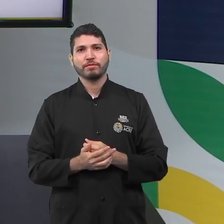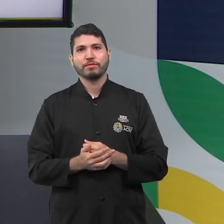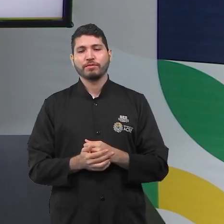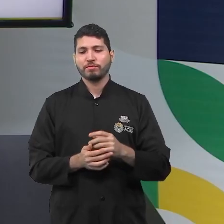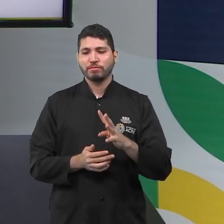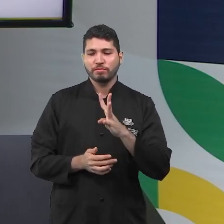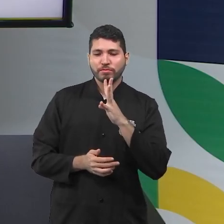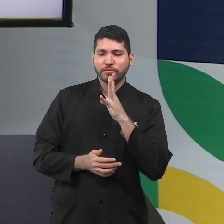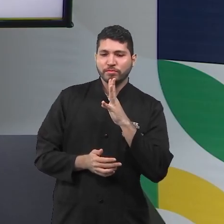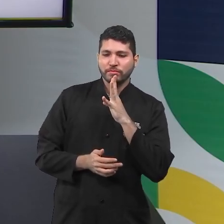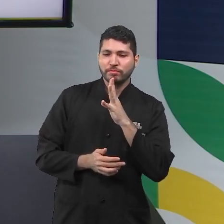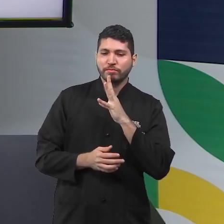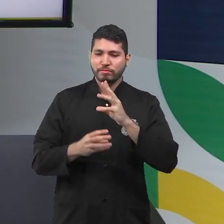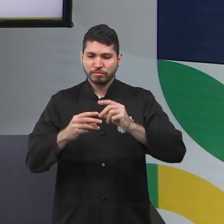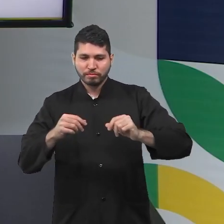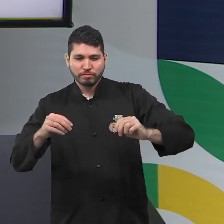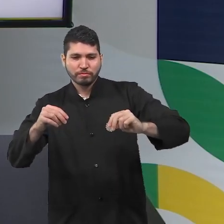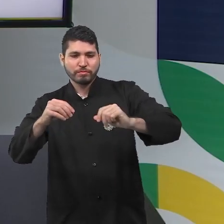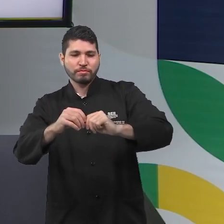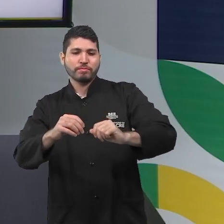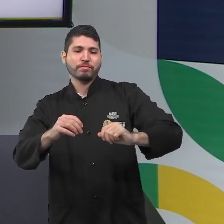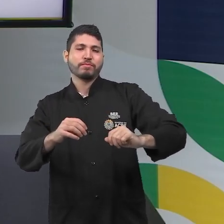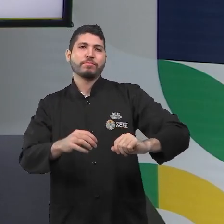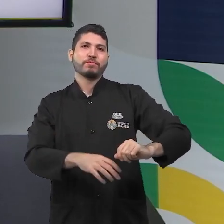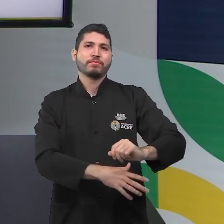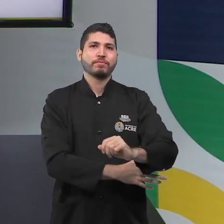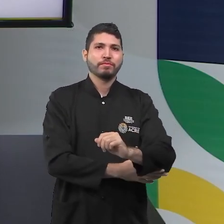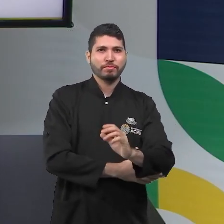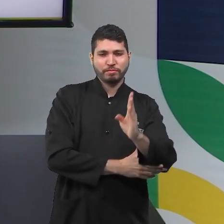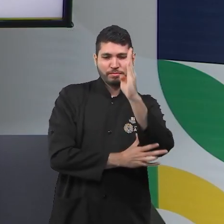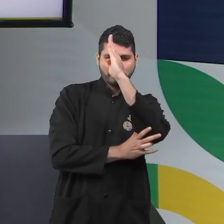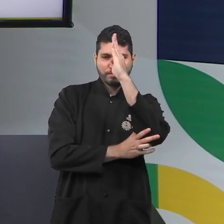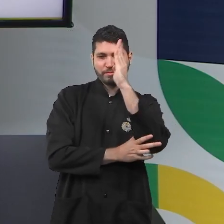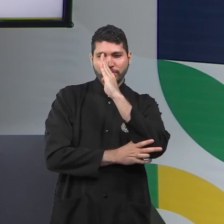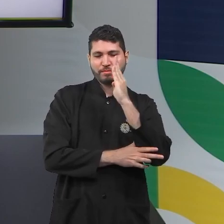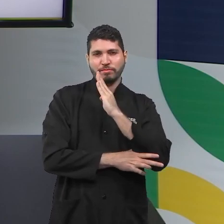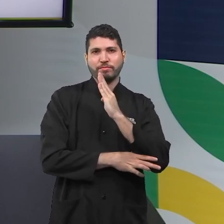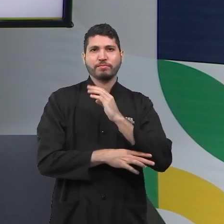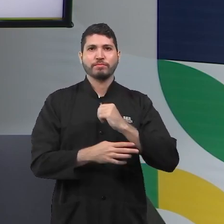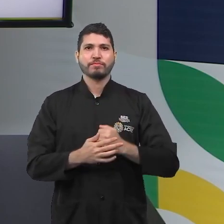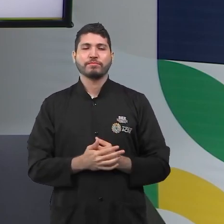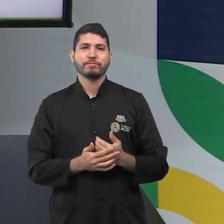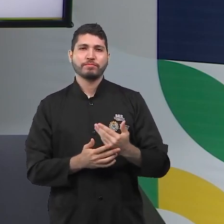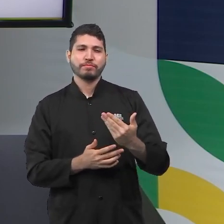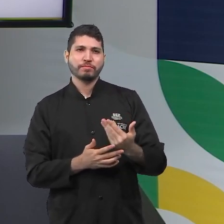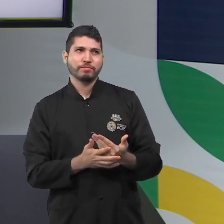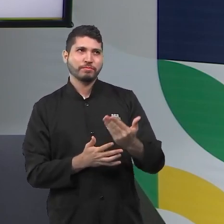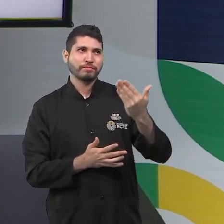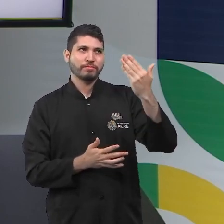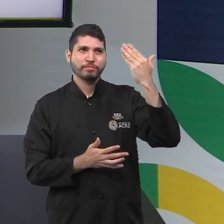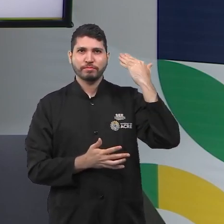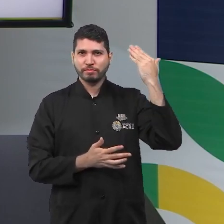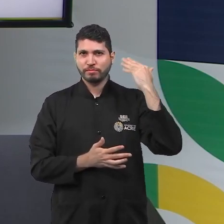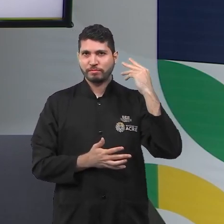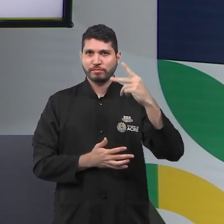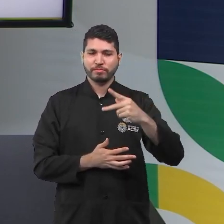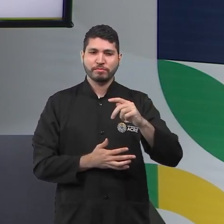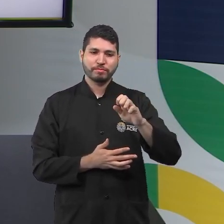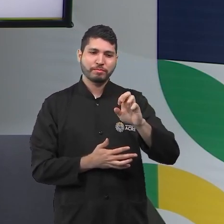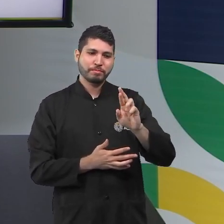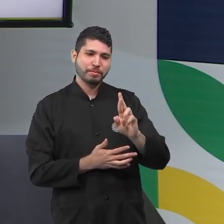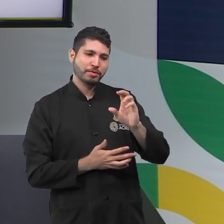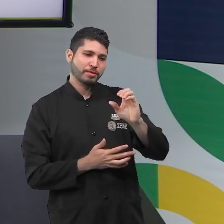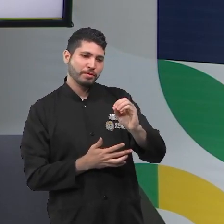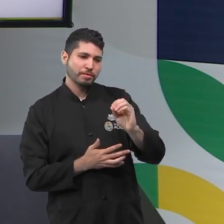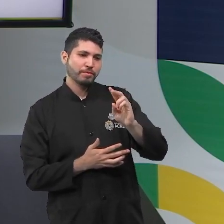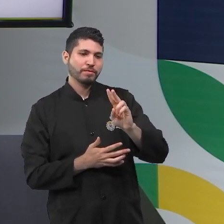nós convencionamos chamar de Brasil. Então, quando o Pero Vaz de Caminha, ele vai escrever ao rei de